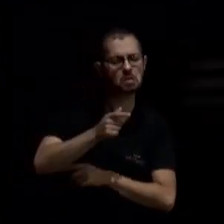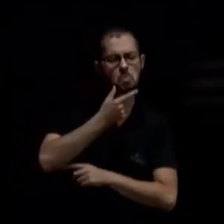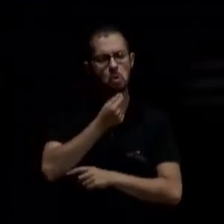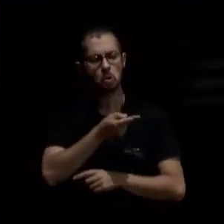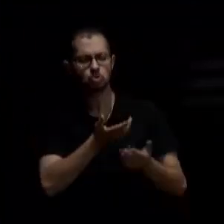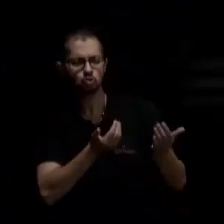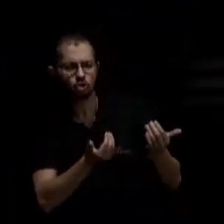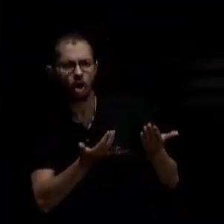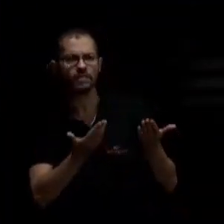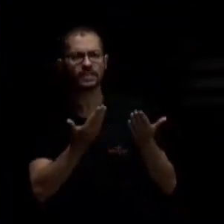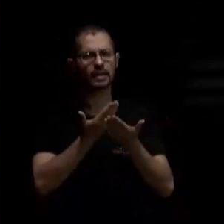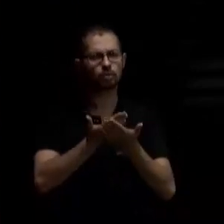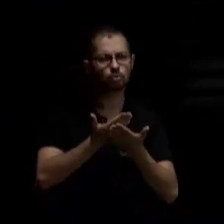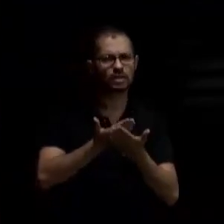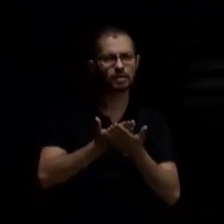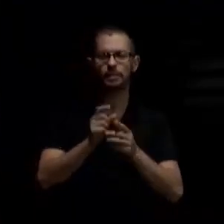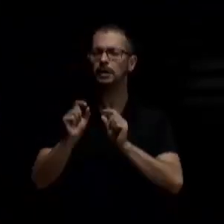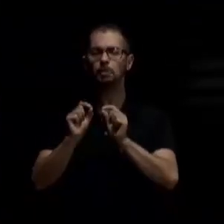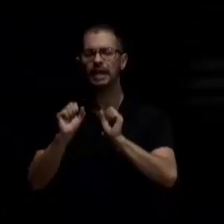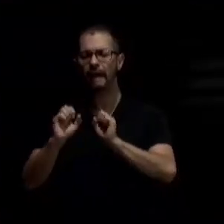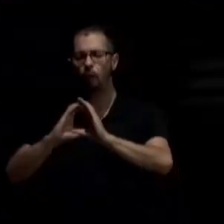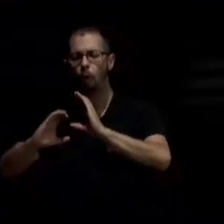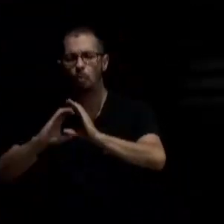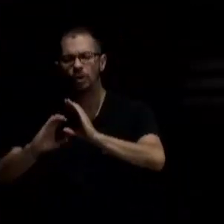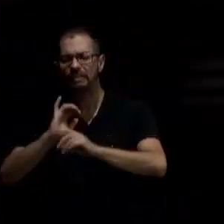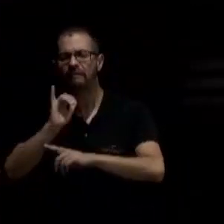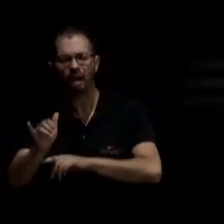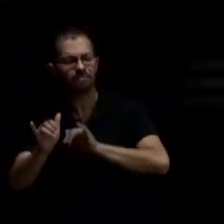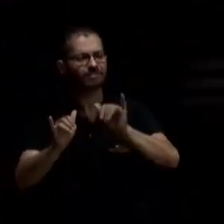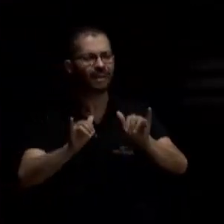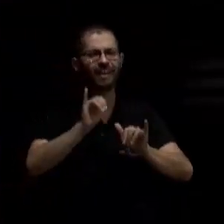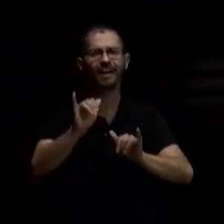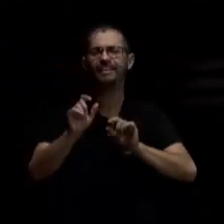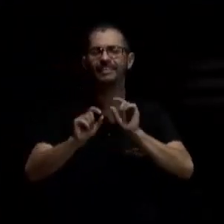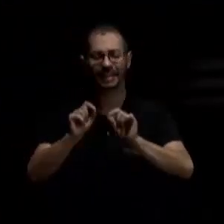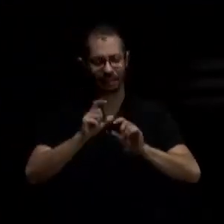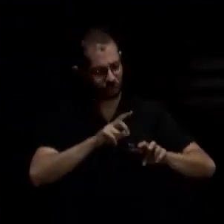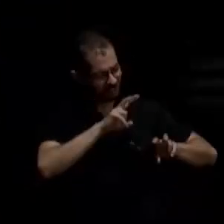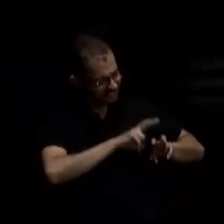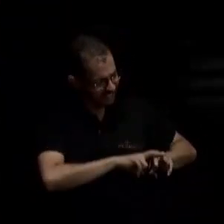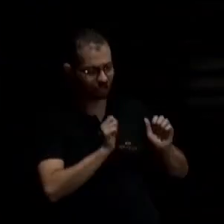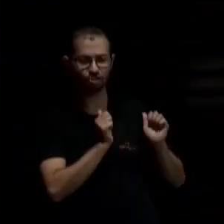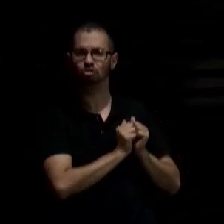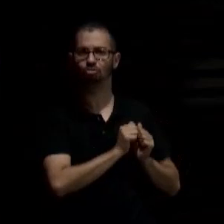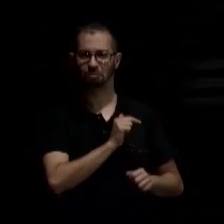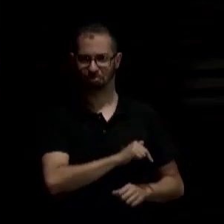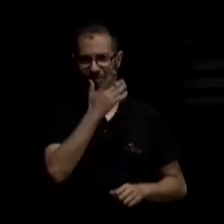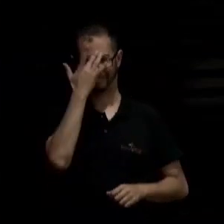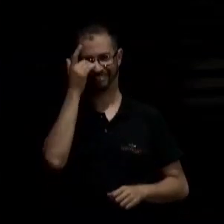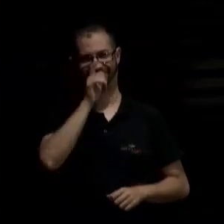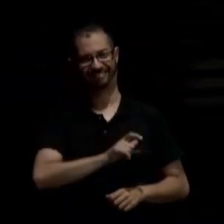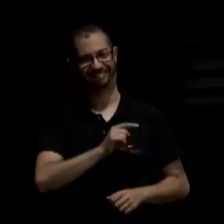que está estudando aqui, me dá aqui para eu poder comunicar. Manda que eu sente do lado de alguém.